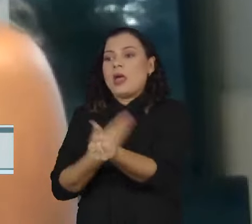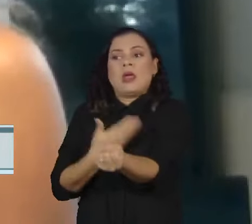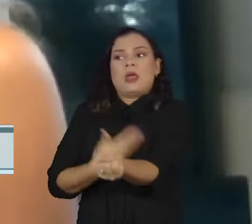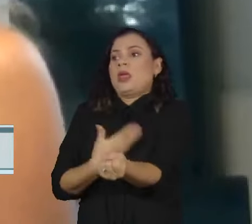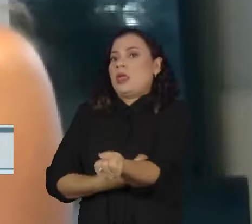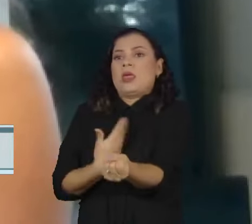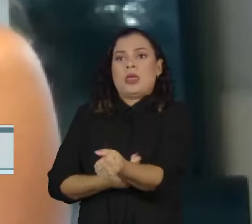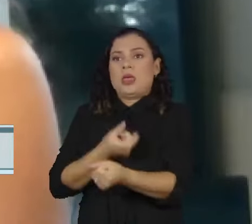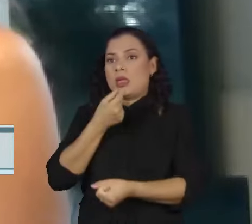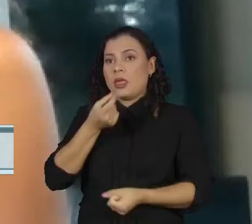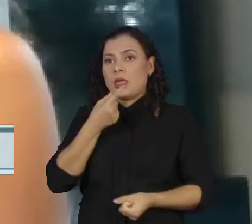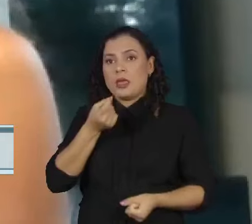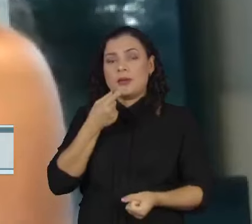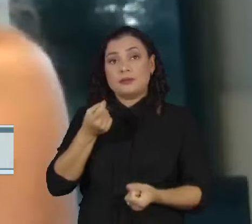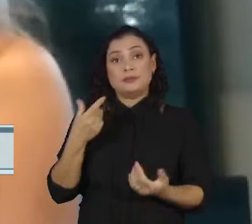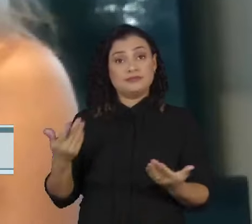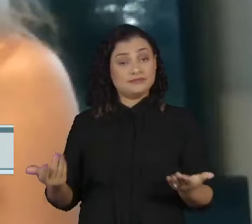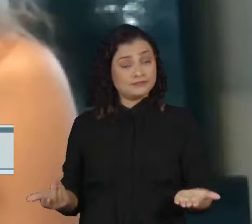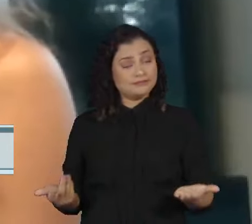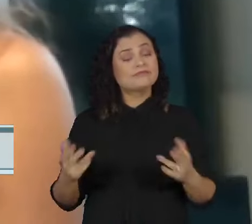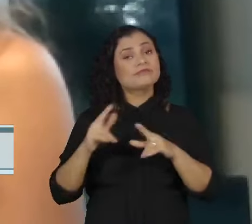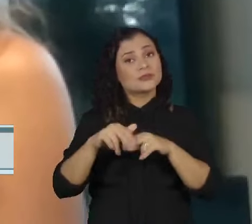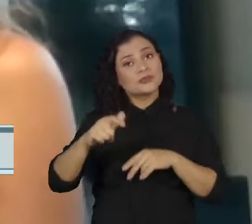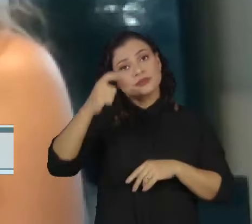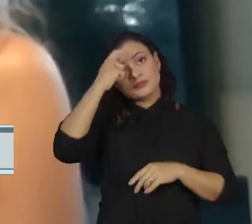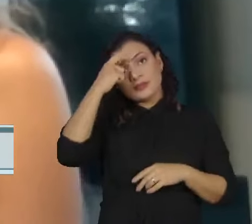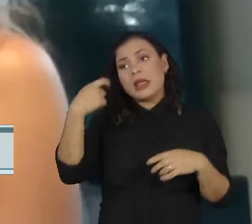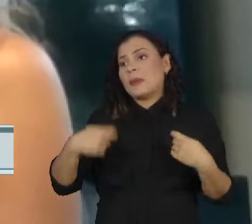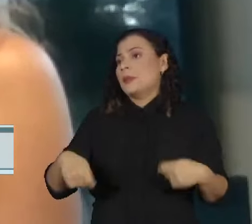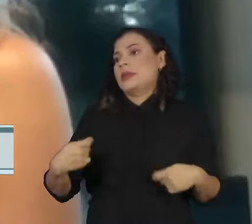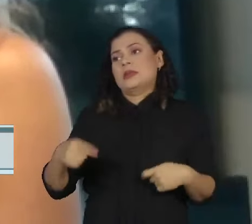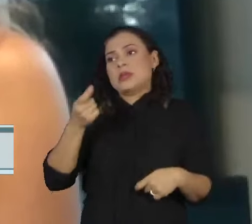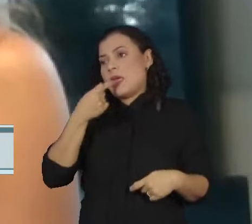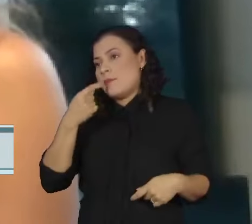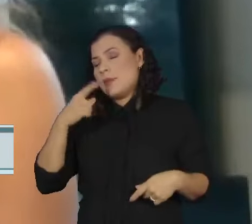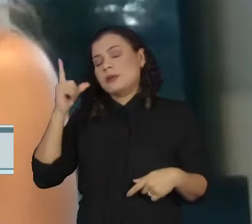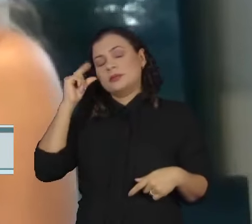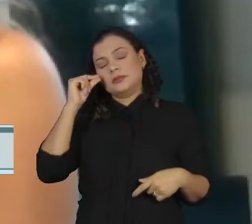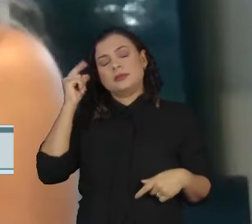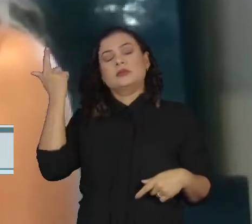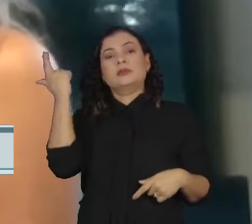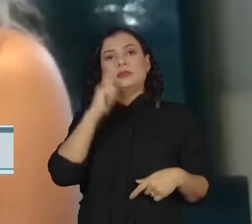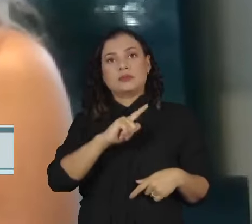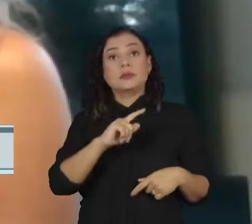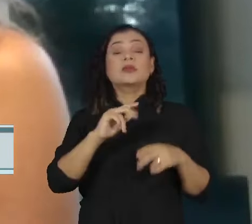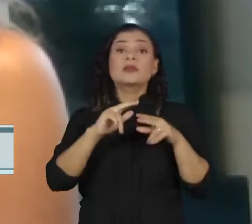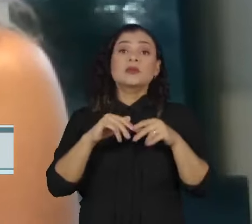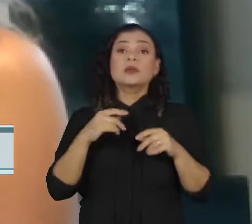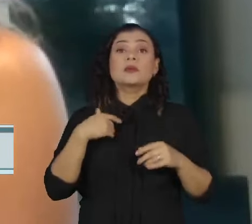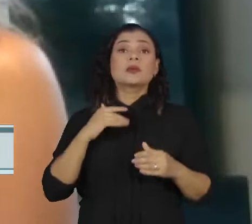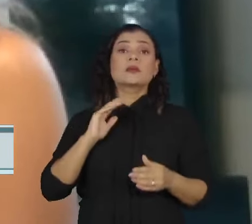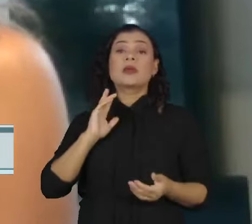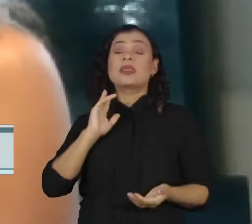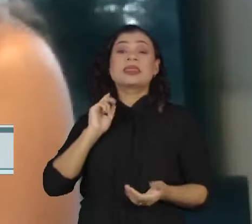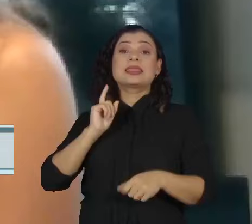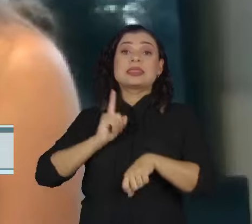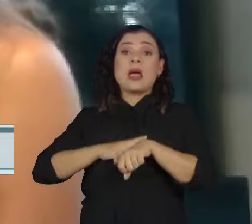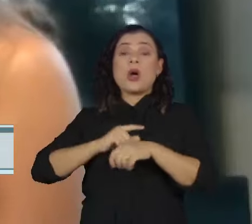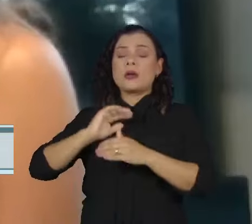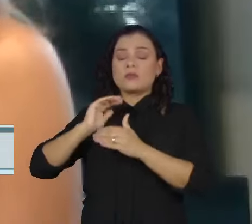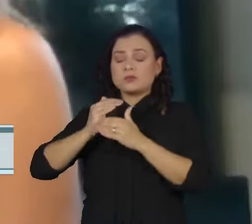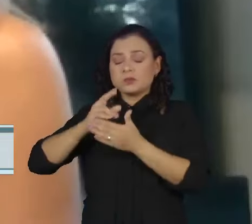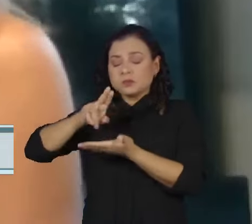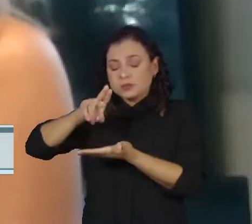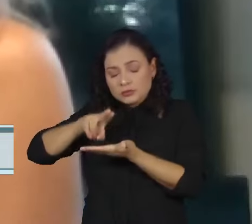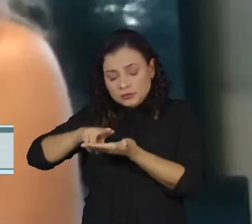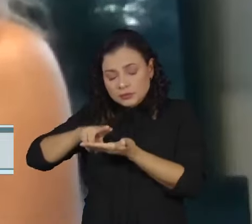só quimicamente da droga, mas psicologicamente, né? Então, o paciente, ele parece que ele vai se deitar na cama e ele não